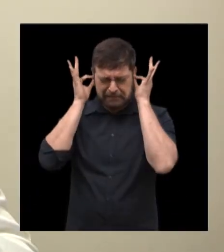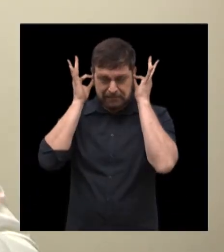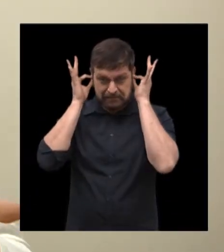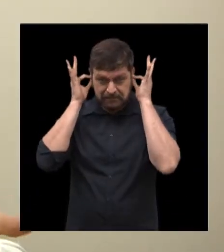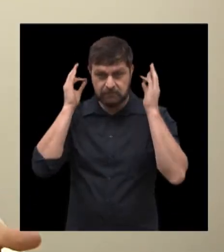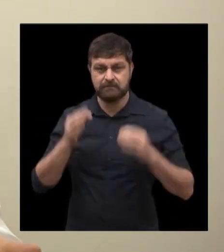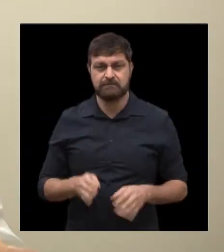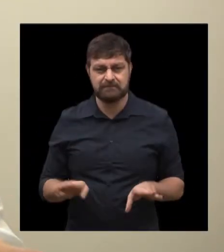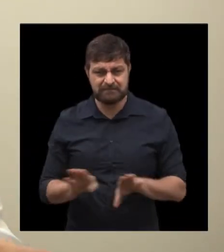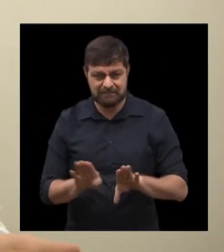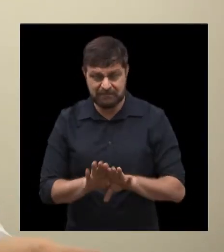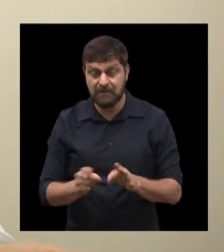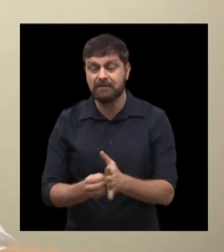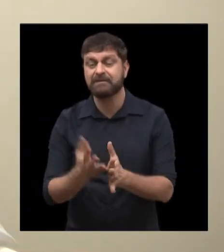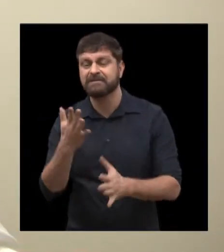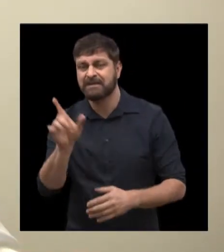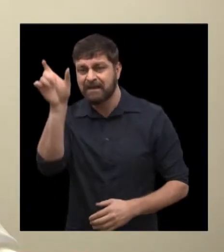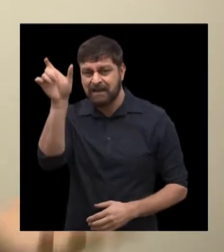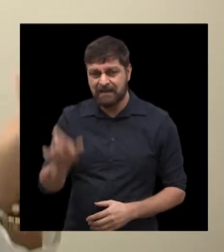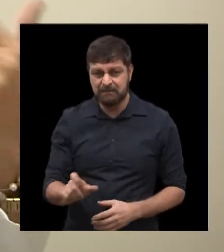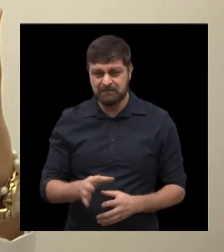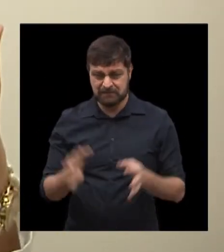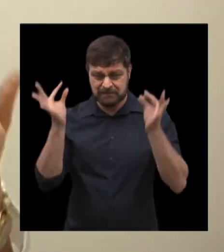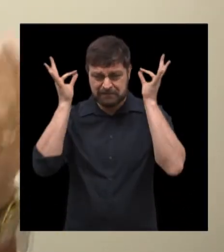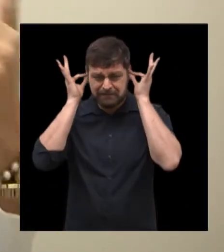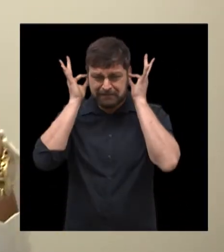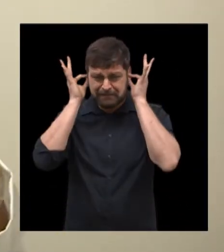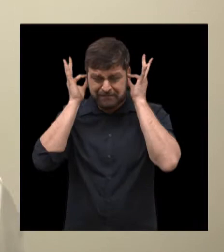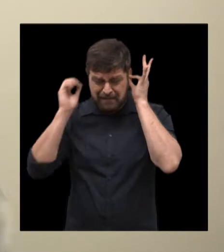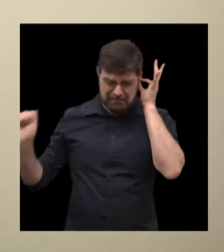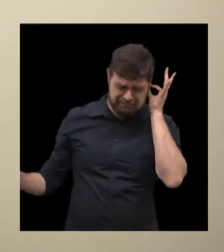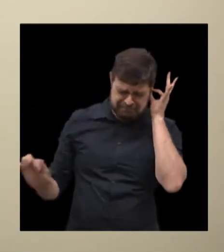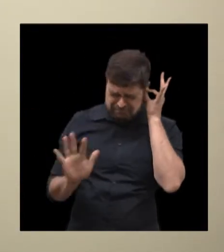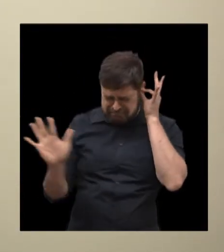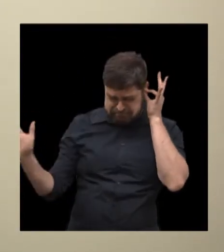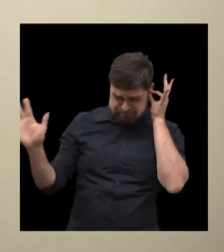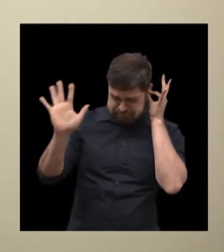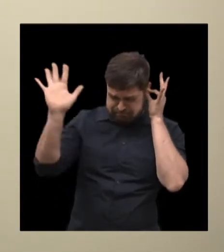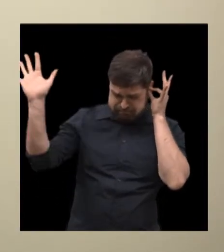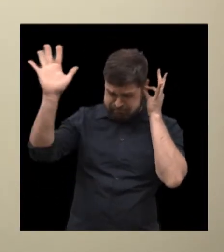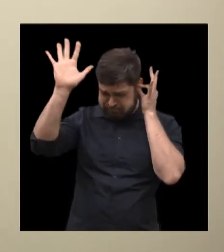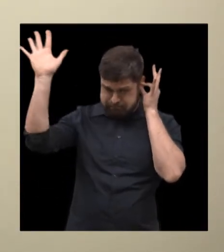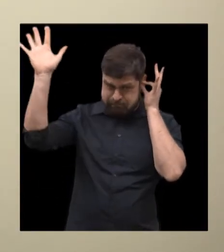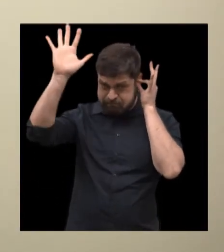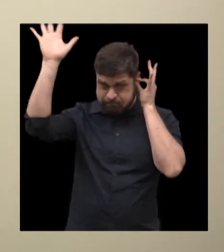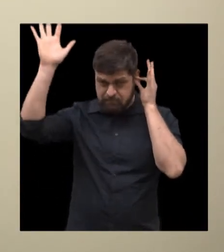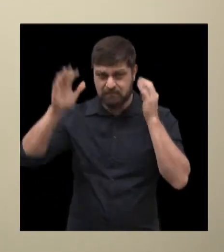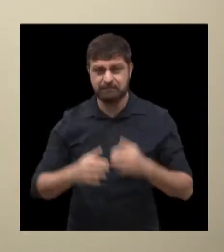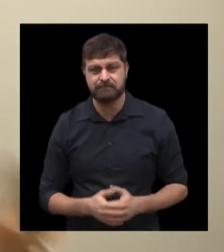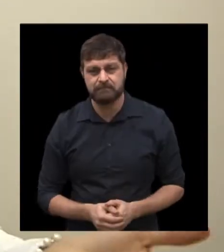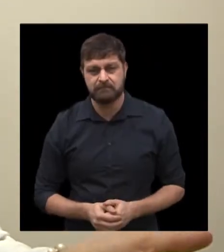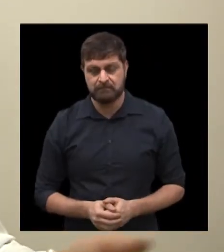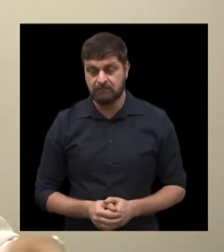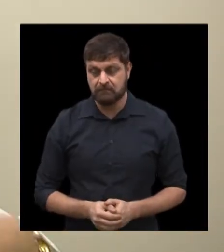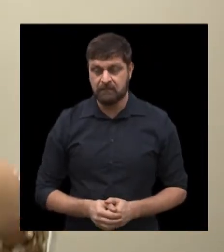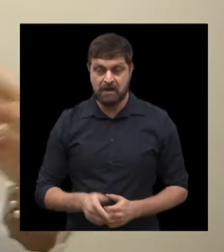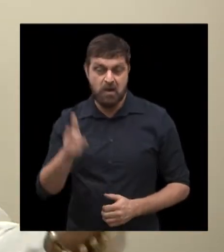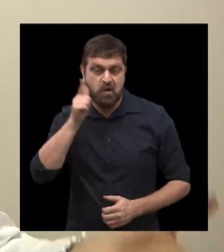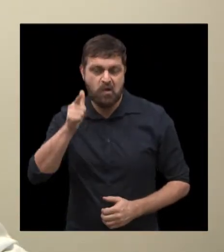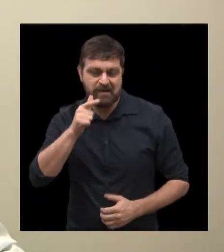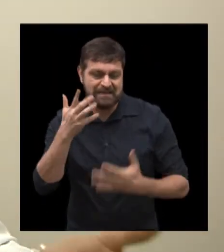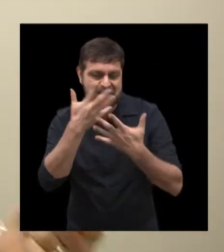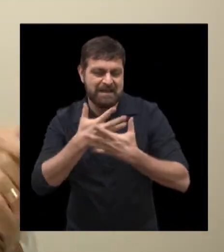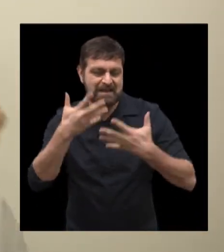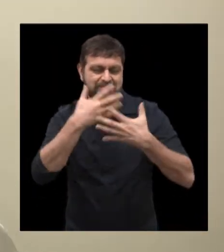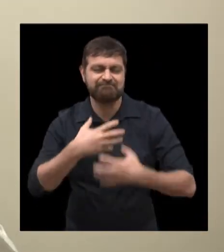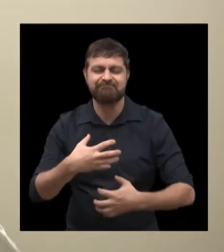é que muitas das vezes ela coloca num volume mais alto do que o barulho do ambiente. Sim. Para poder ouvir a música,